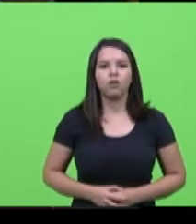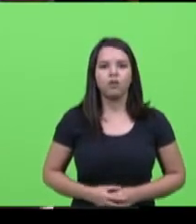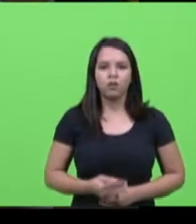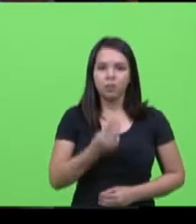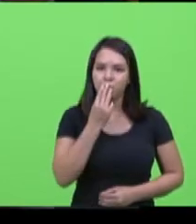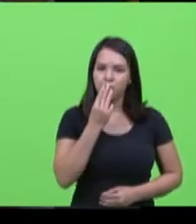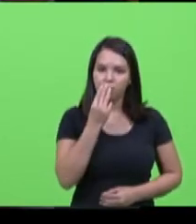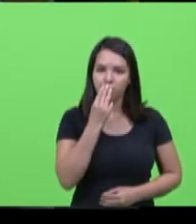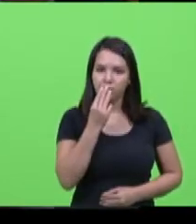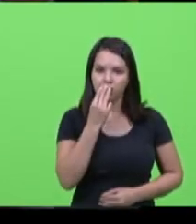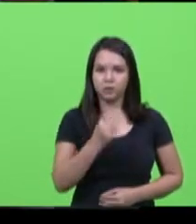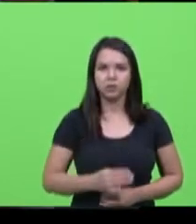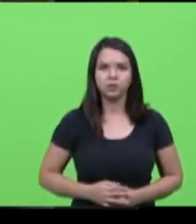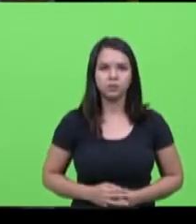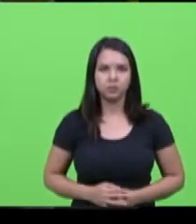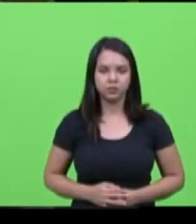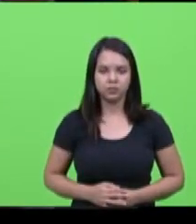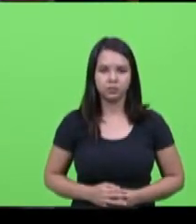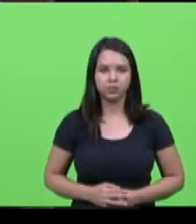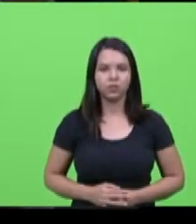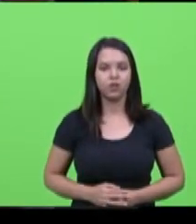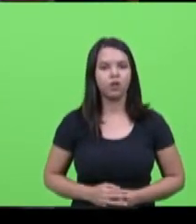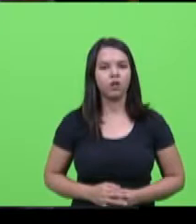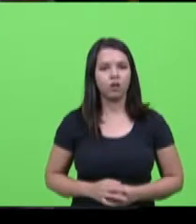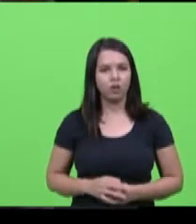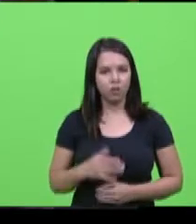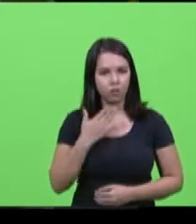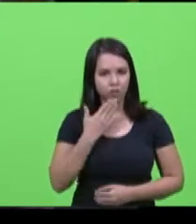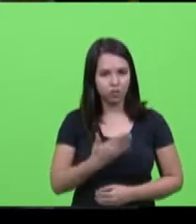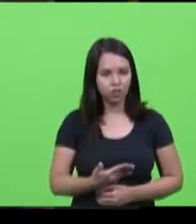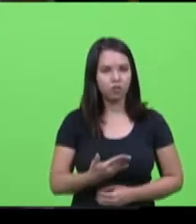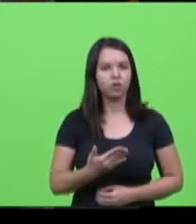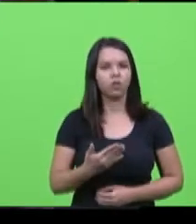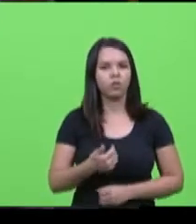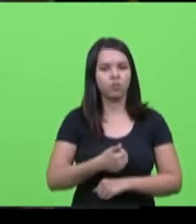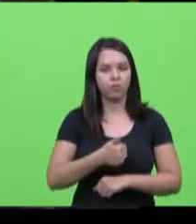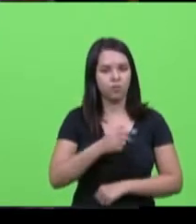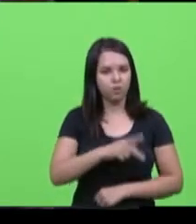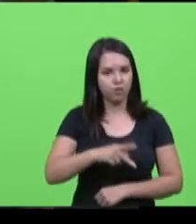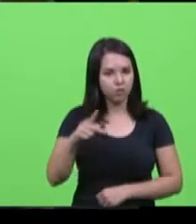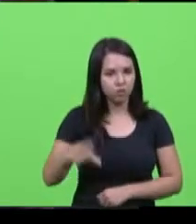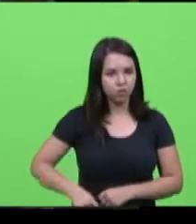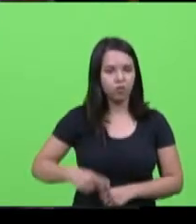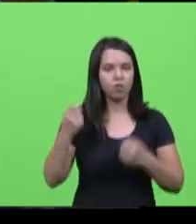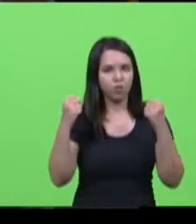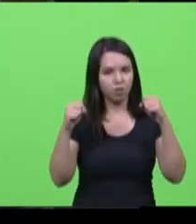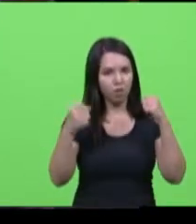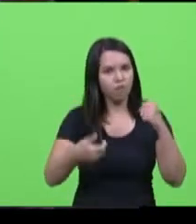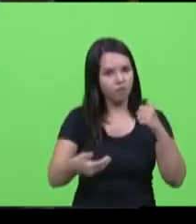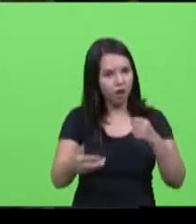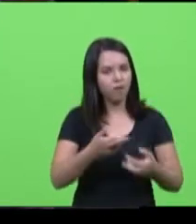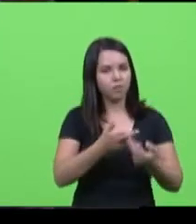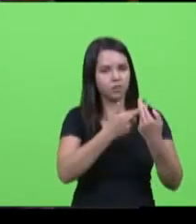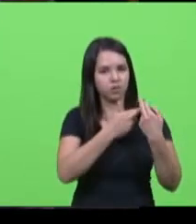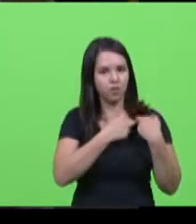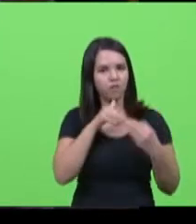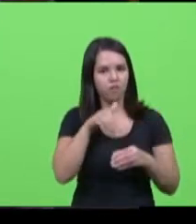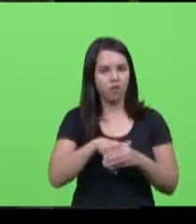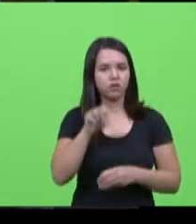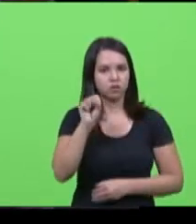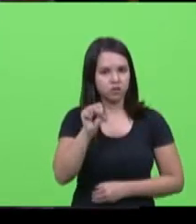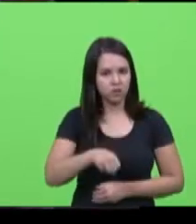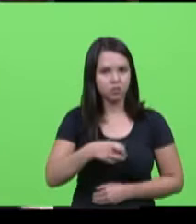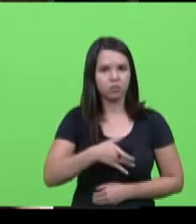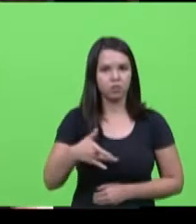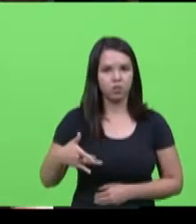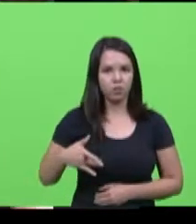Acredito nos professores de educação física que terão responsabilidade. Voto sim pela saúde de Santa Catarina.